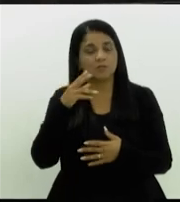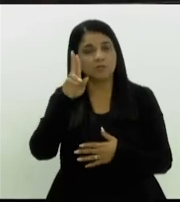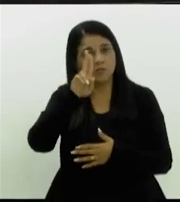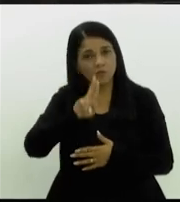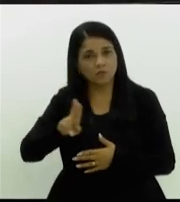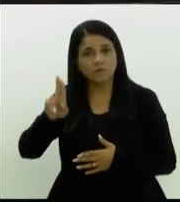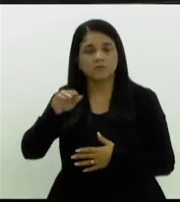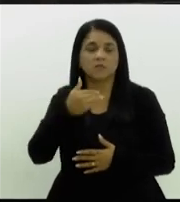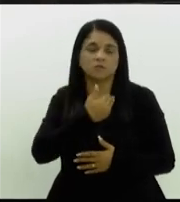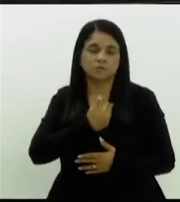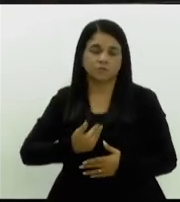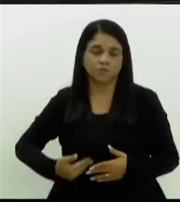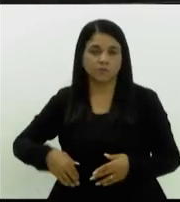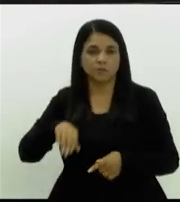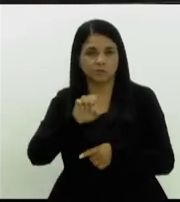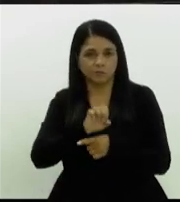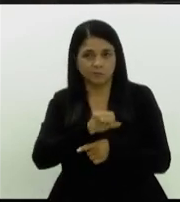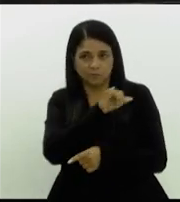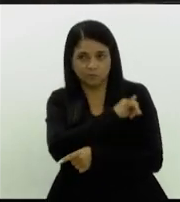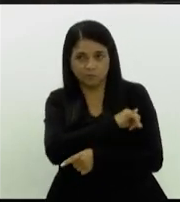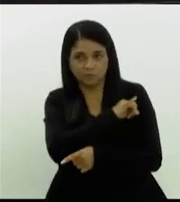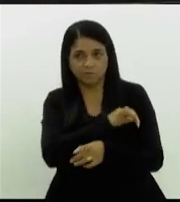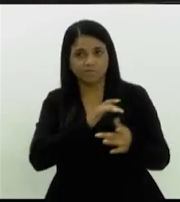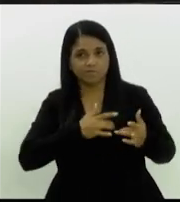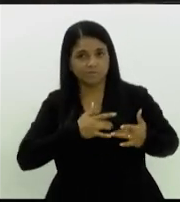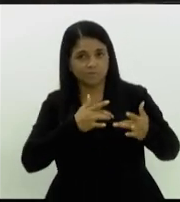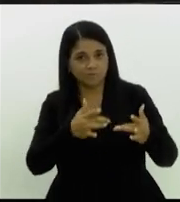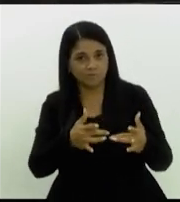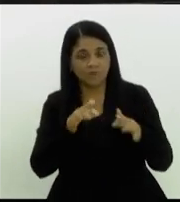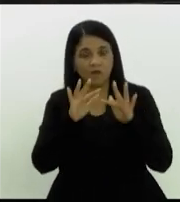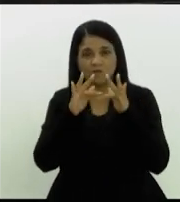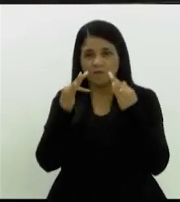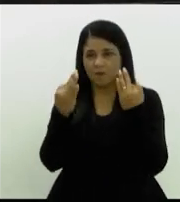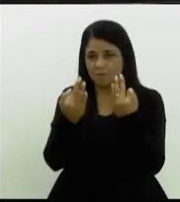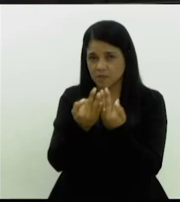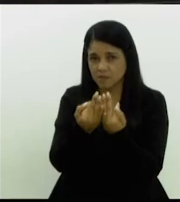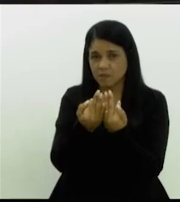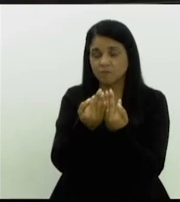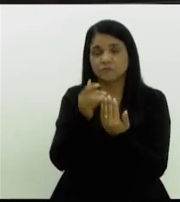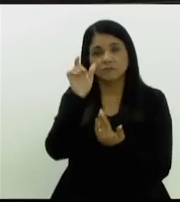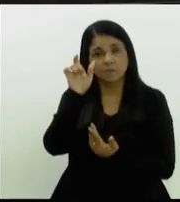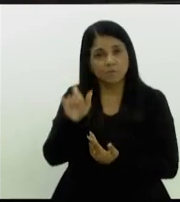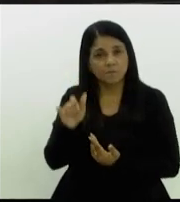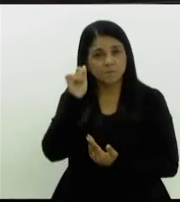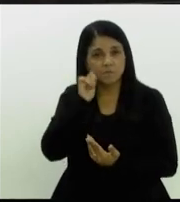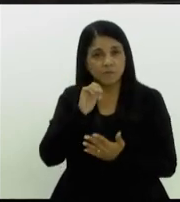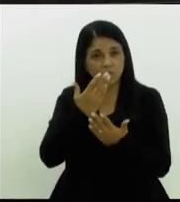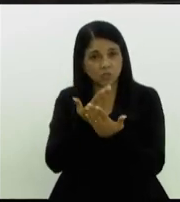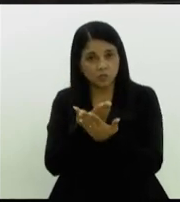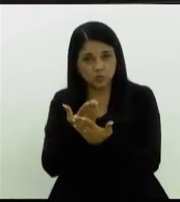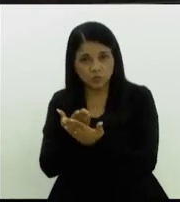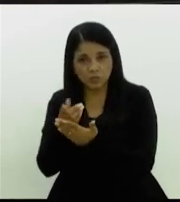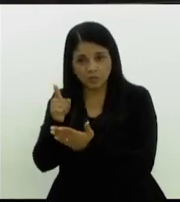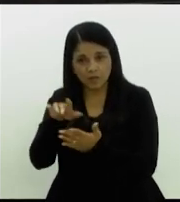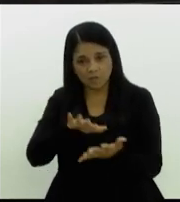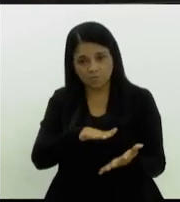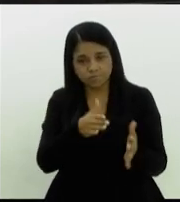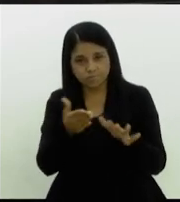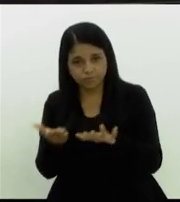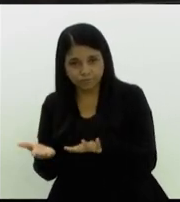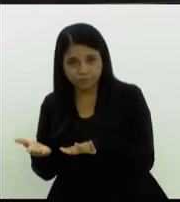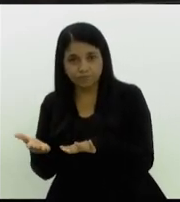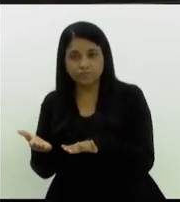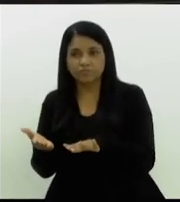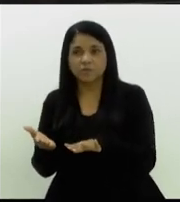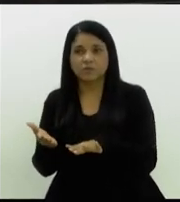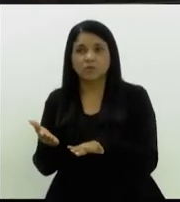universidades públicas desse estado, me solidarizo também com a família da estudante, que veio a óbito lá em Seropédica, na